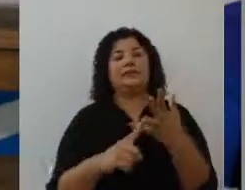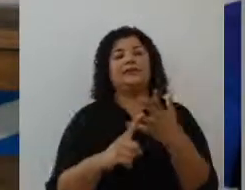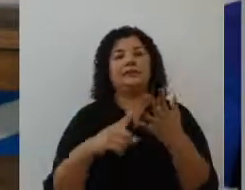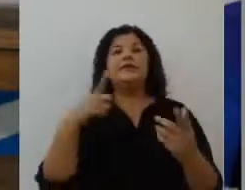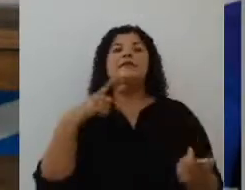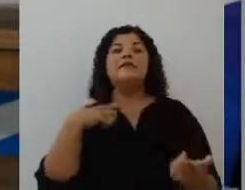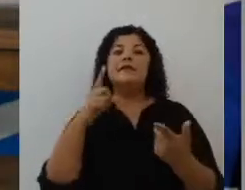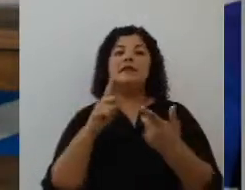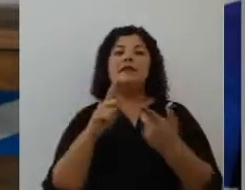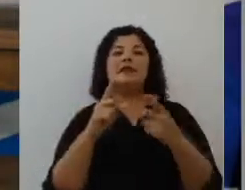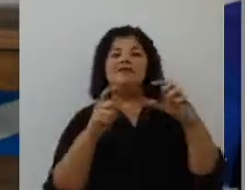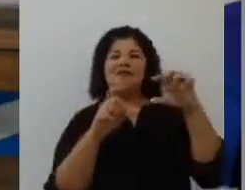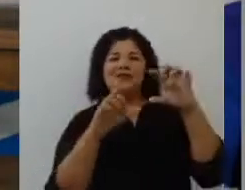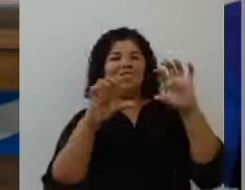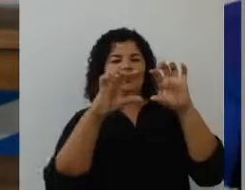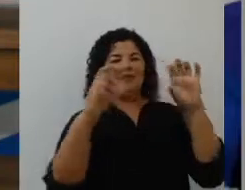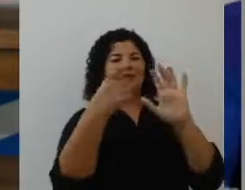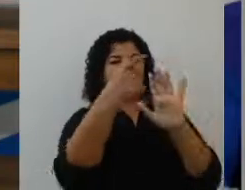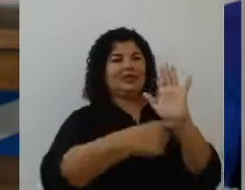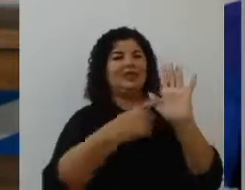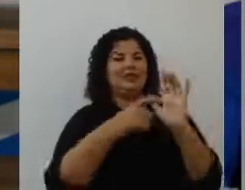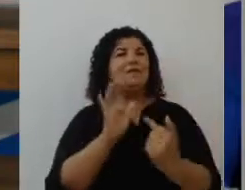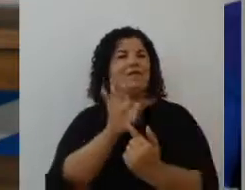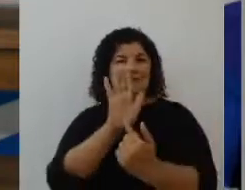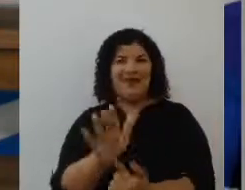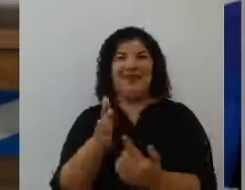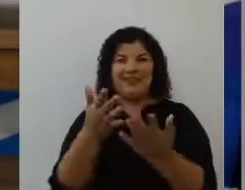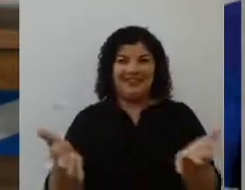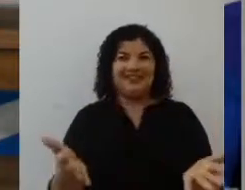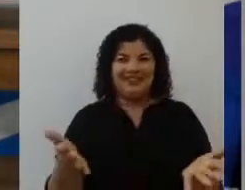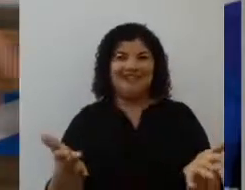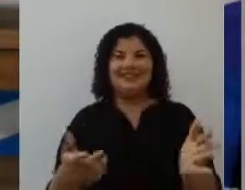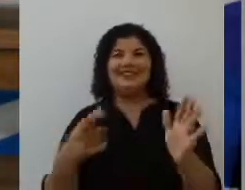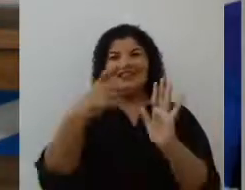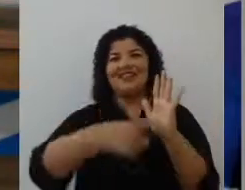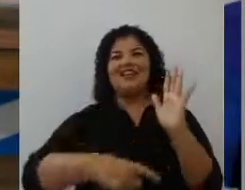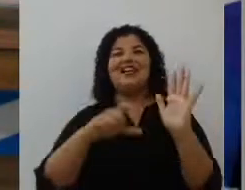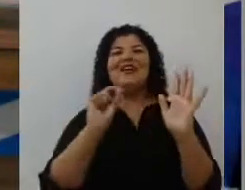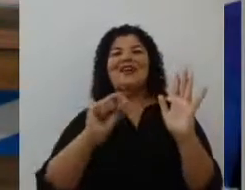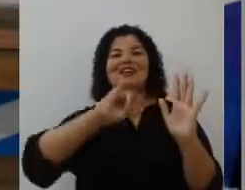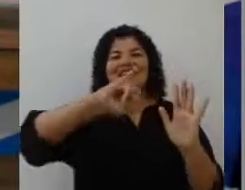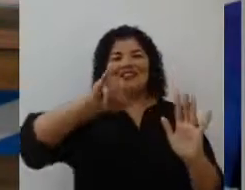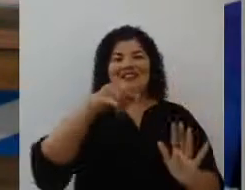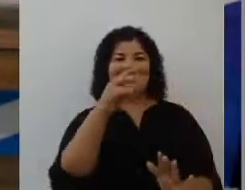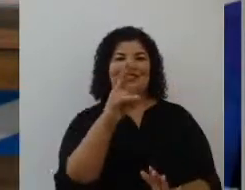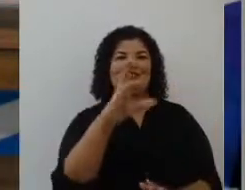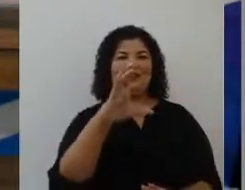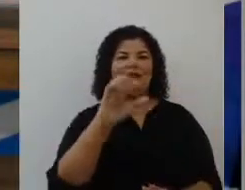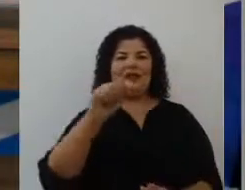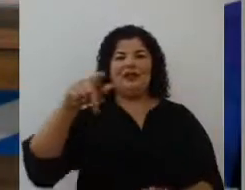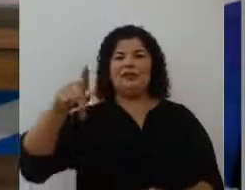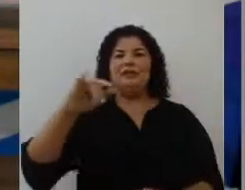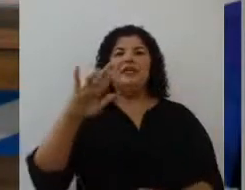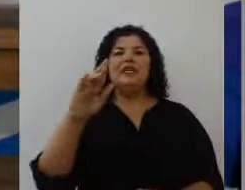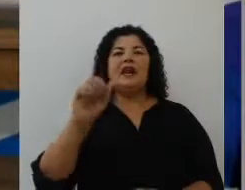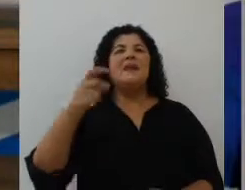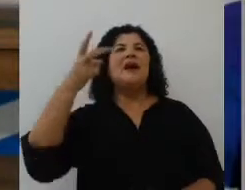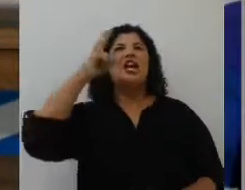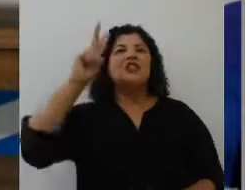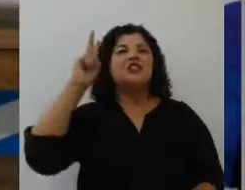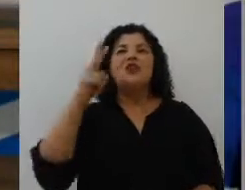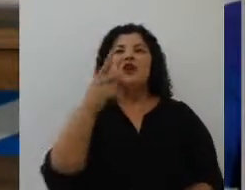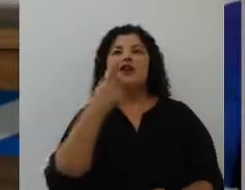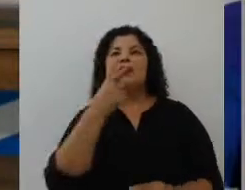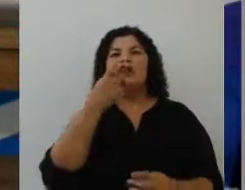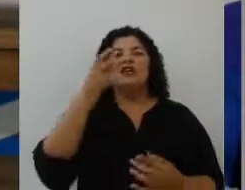um fragmento desse texto espetacular, que é Juca Pirama, a história de um índio